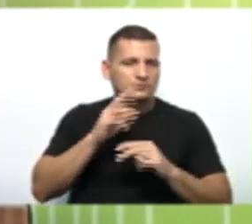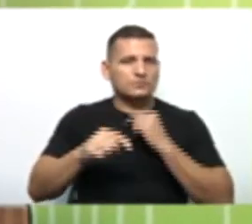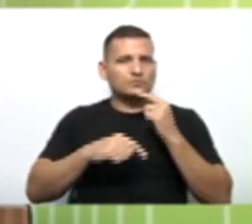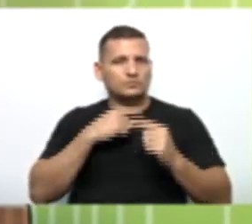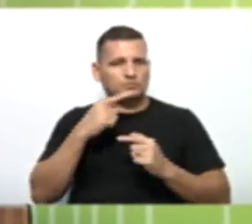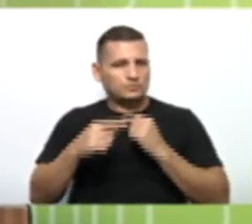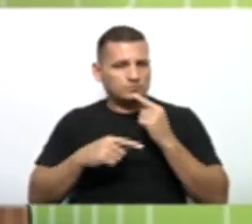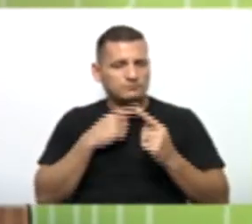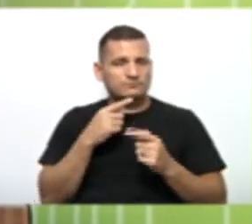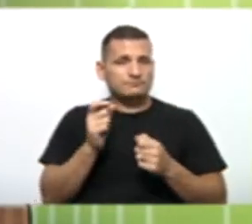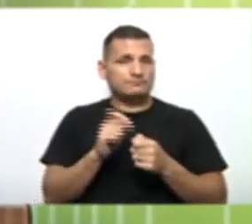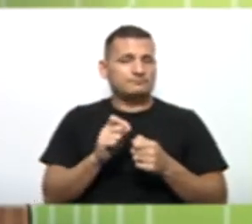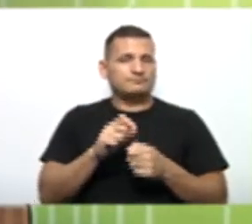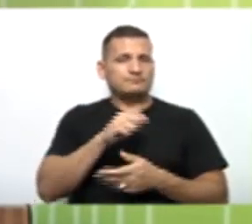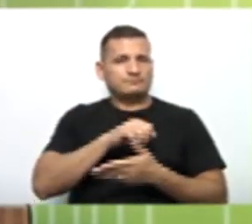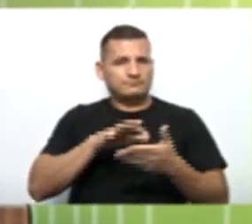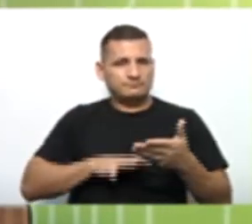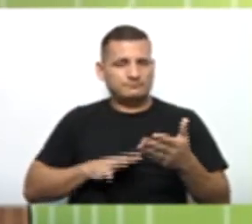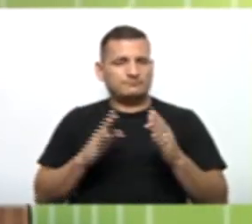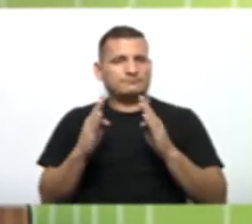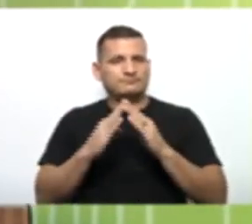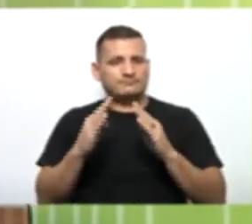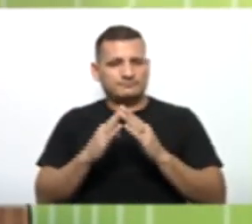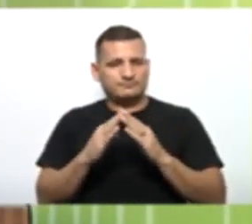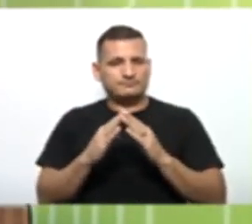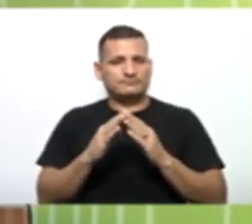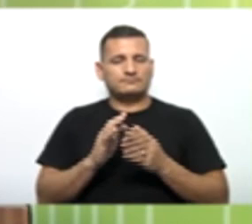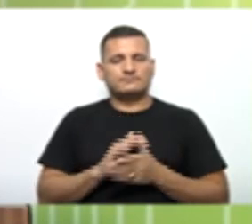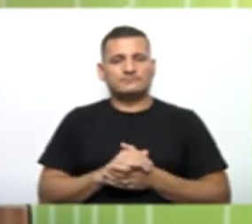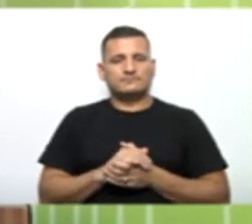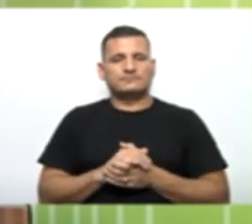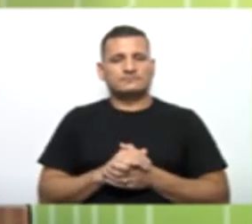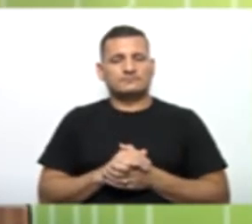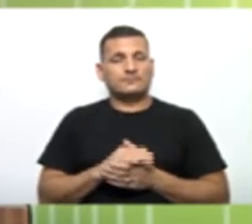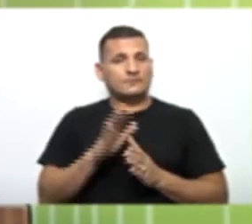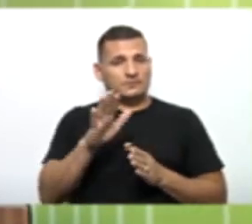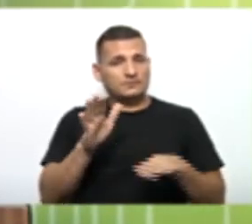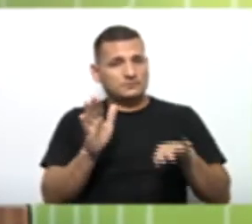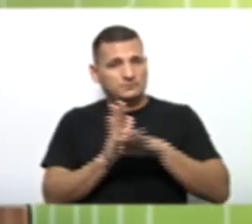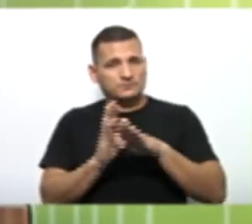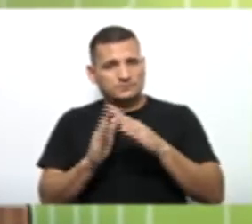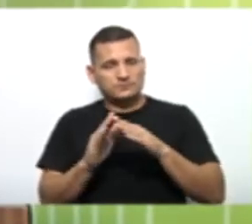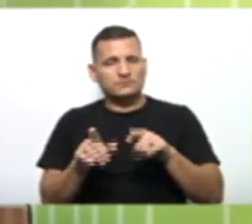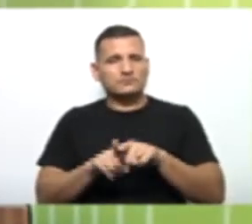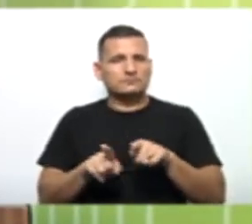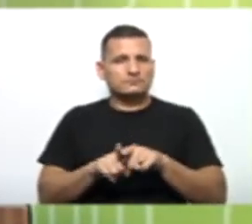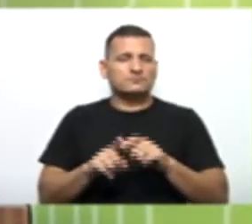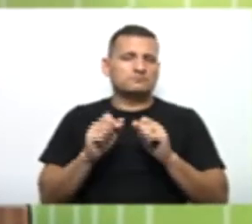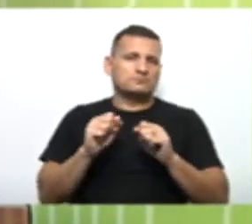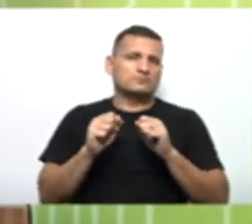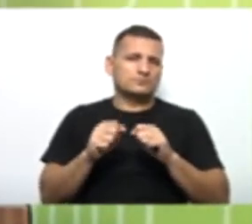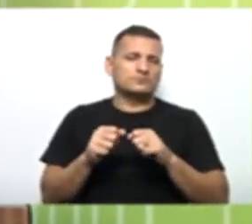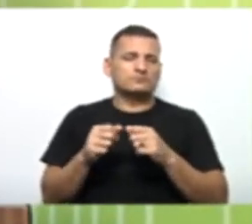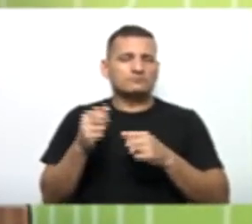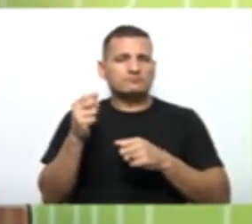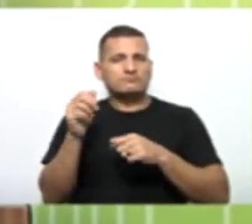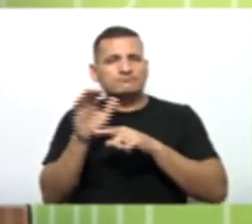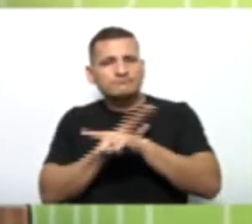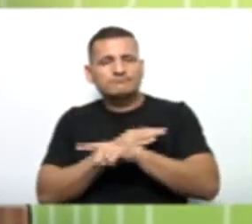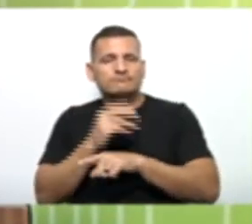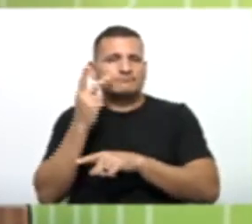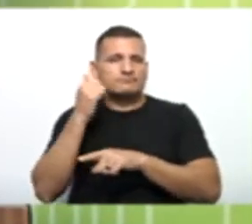questões façam as atividades de percurso e mais do que isso chegando em casa comentem com os pais o que vocês estudaram